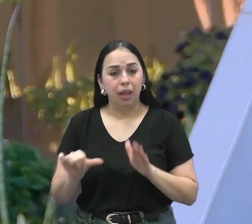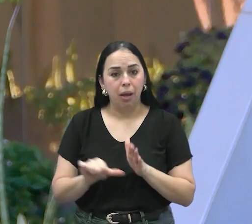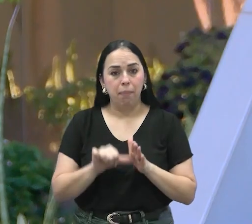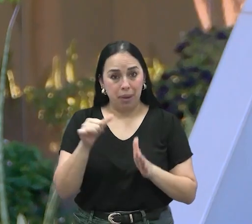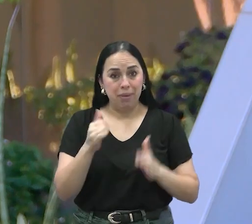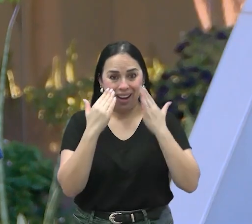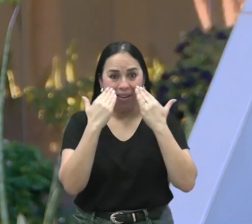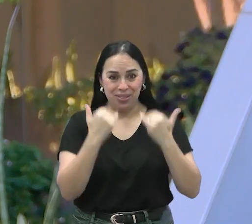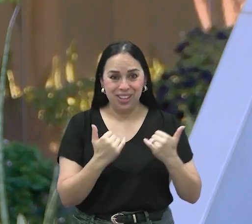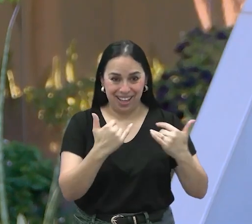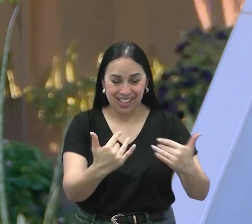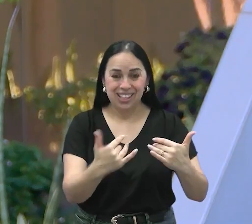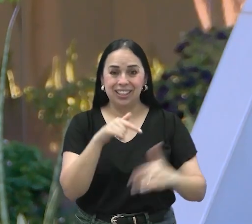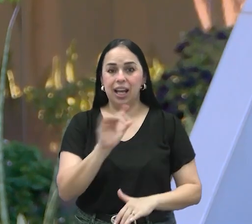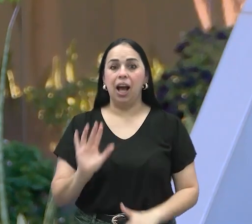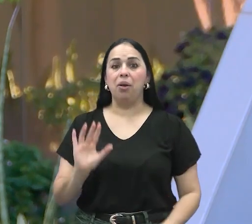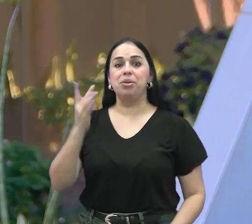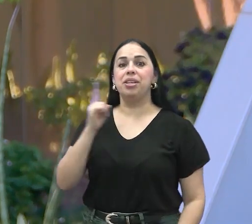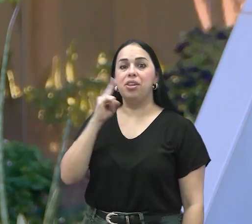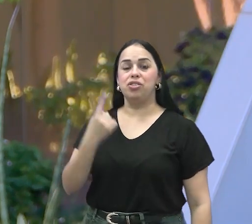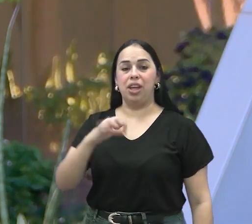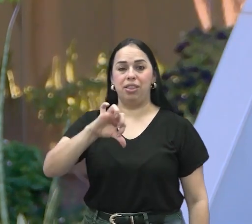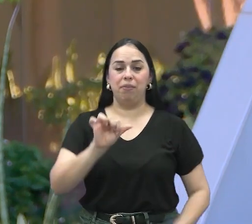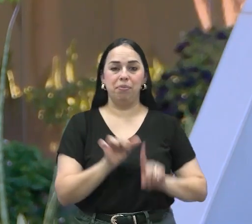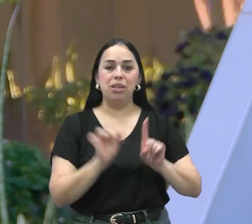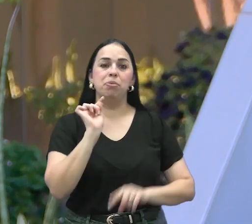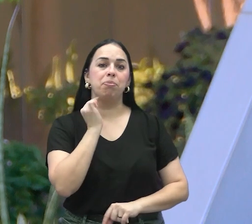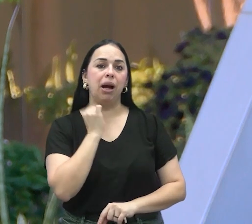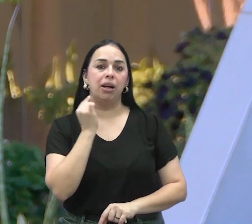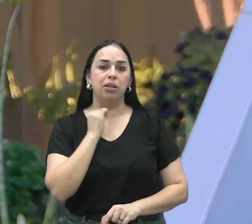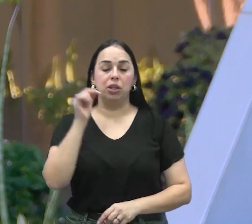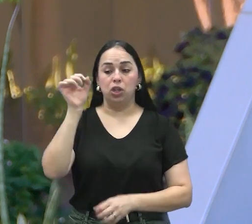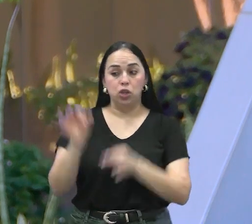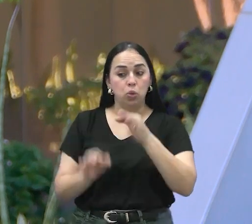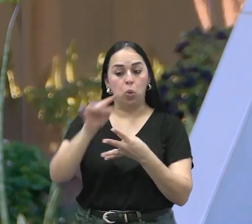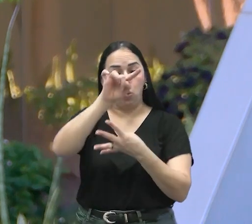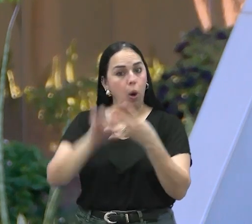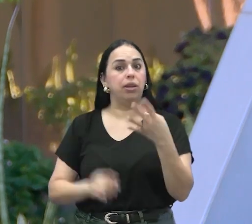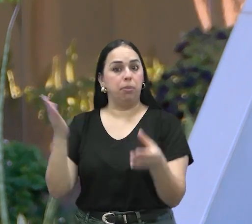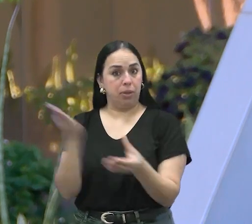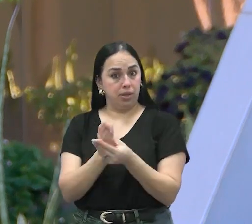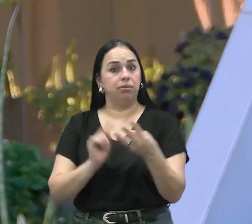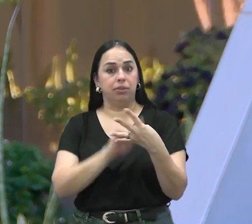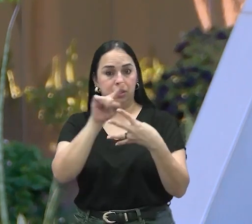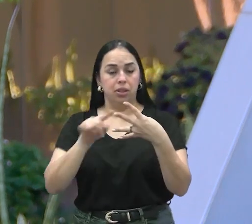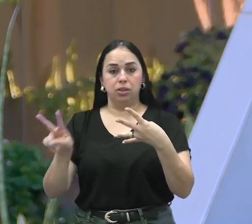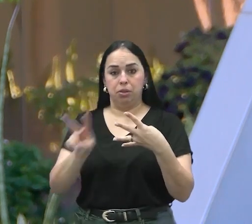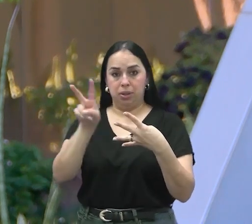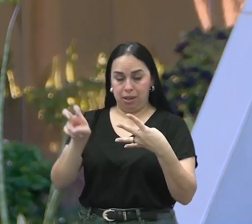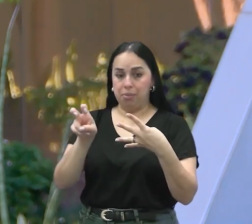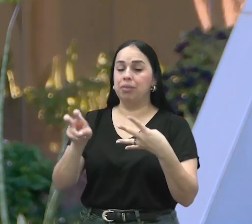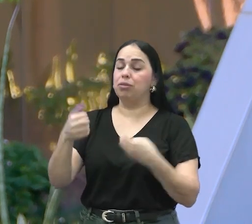audiência. A primeira audiência da Junta de Justiça Desportiva aconteceu no dia 9 de maio e julgou 4 processos. Todos